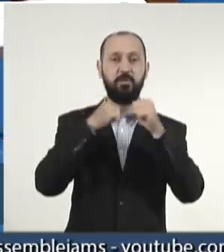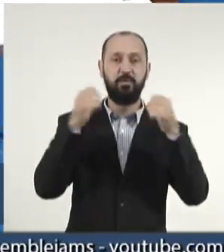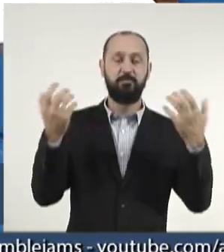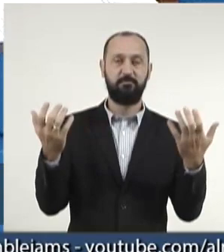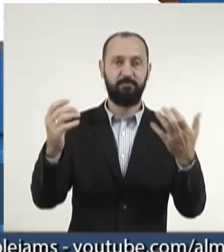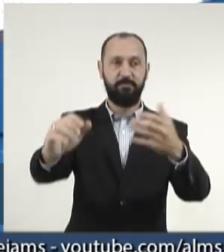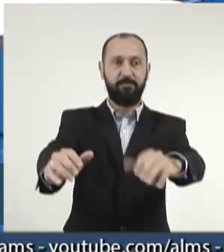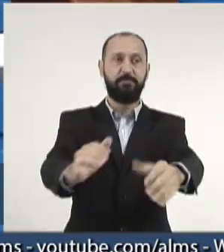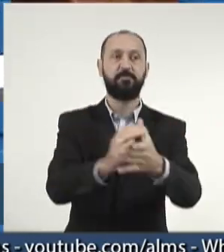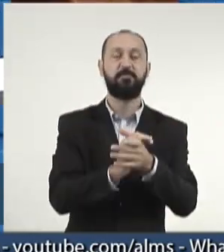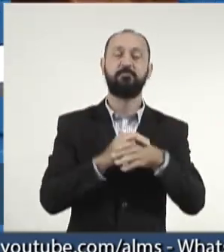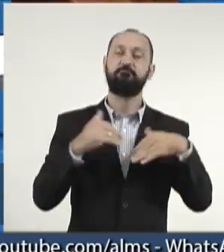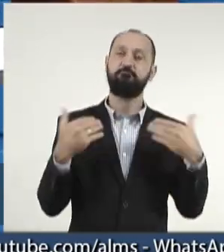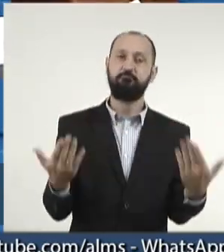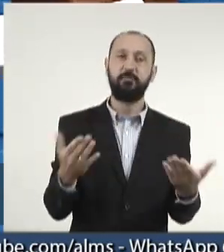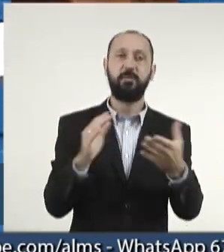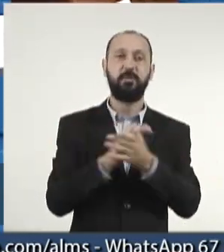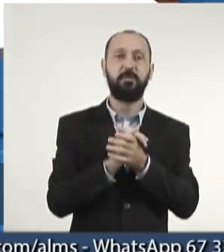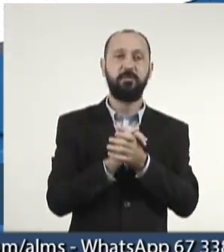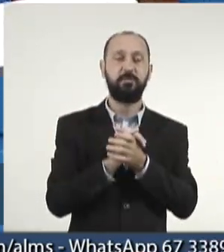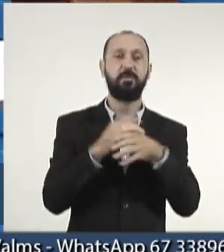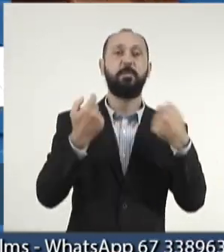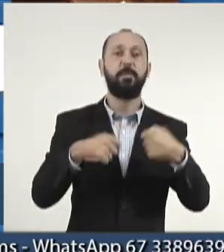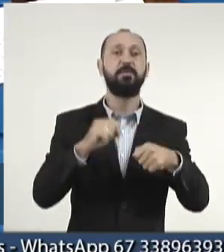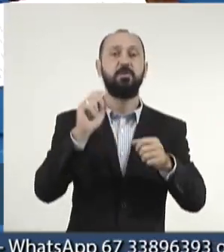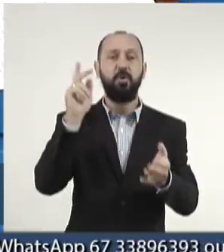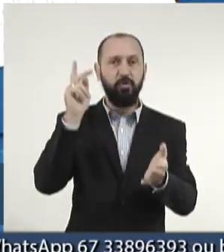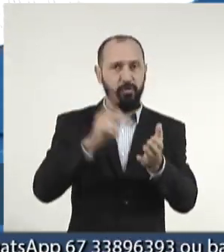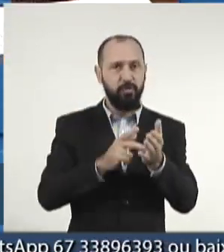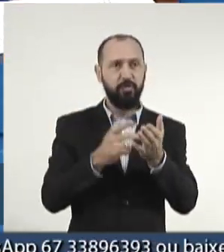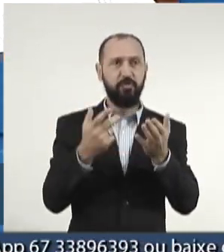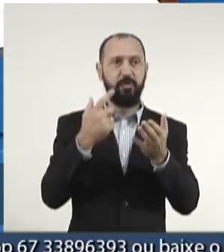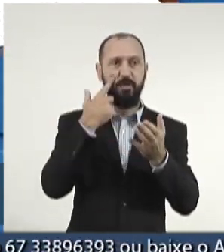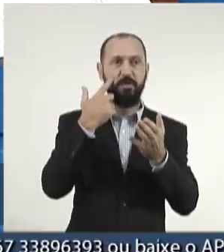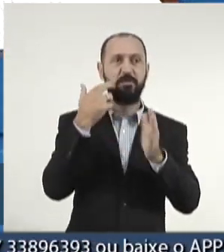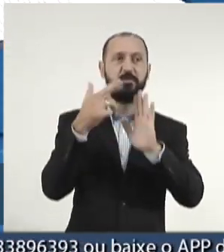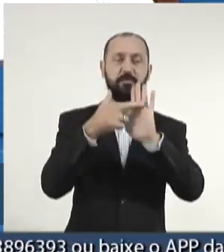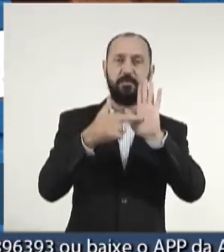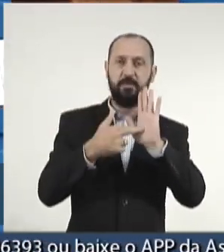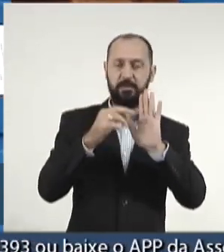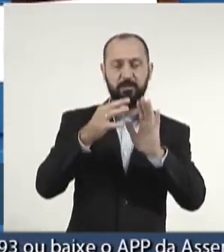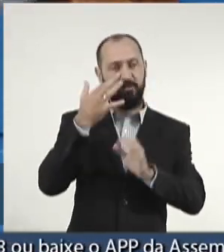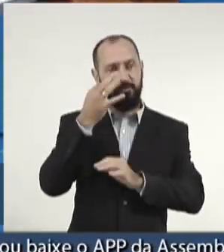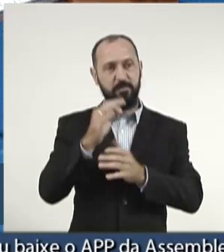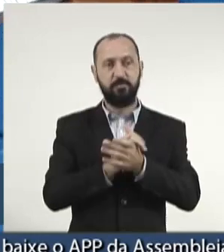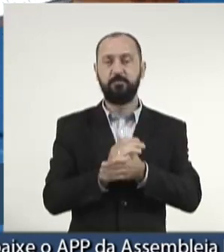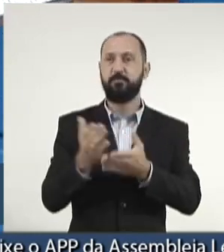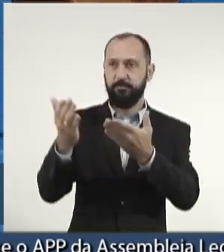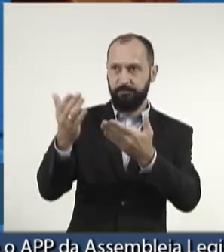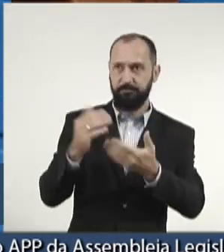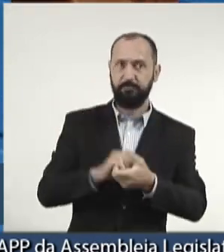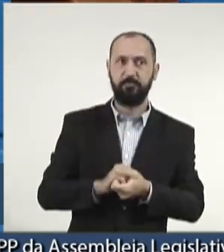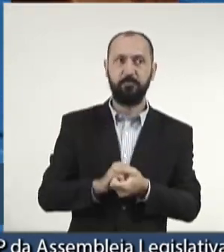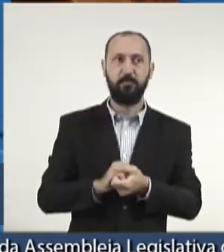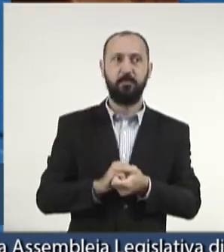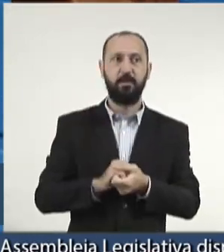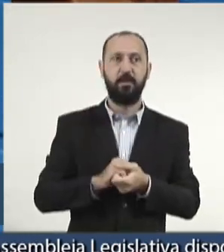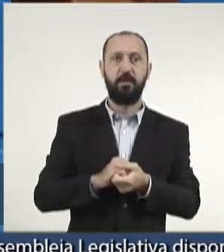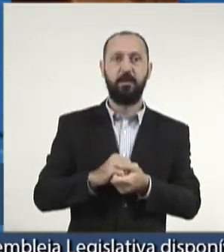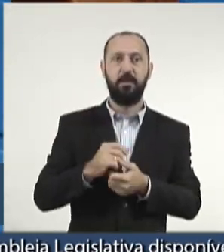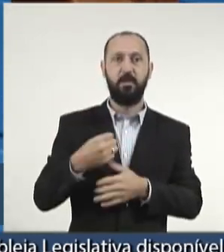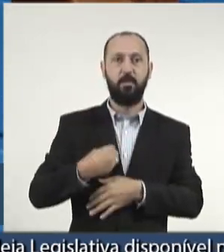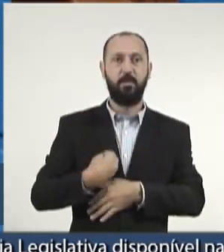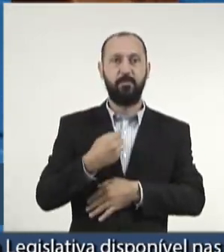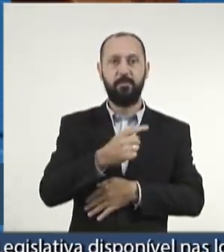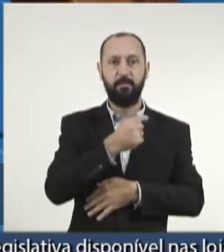físicos. Então, é preciso que, de fato, essas condições sejam observadas. Presidente, é uma vida que se